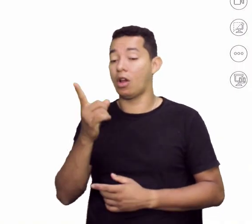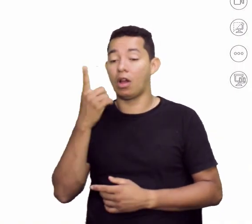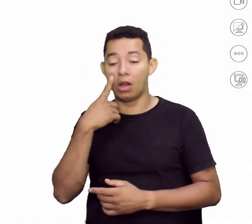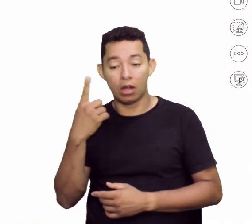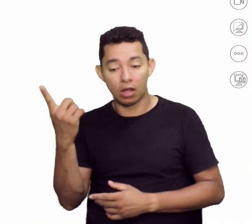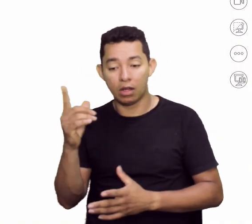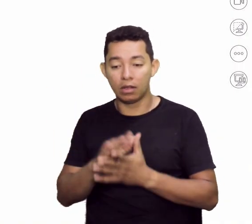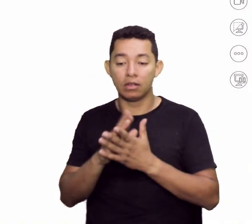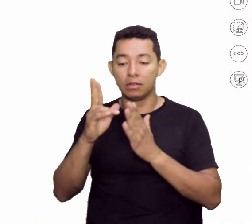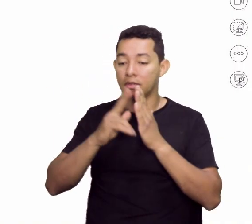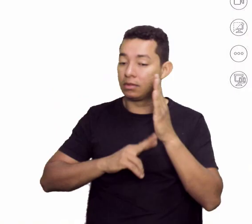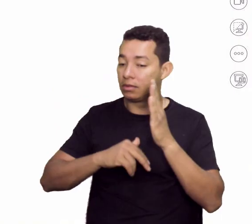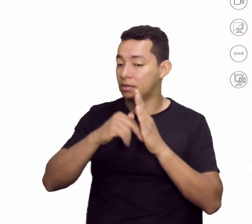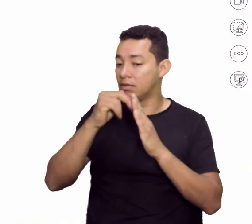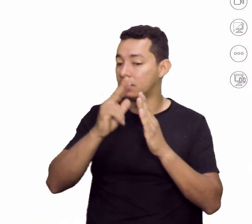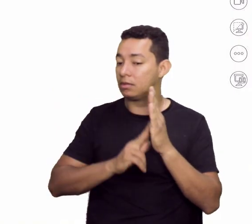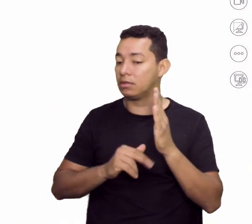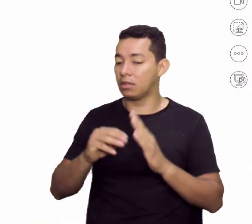pintor